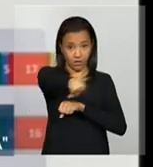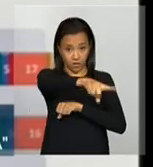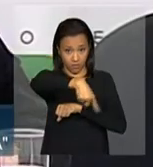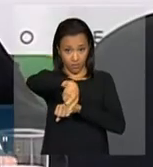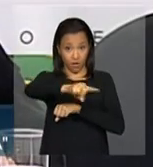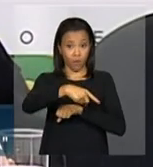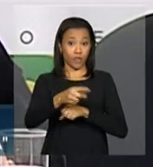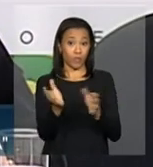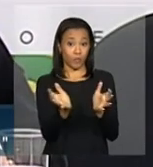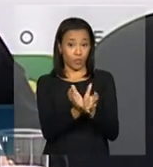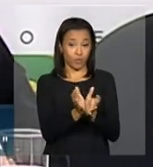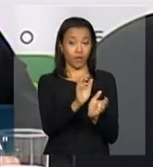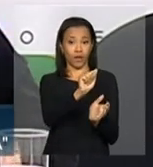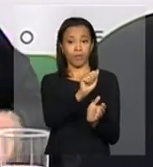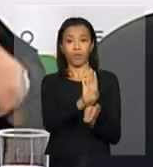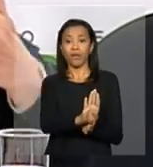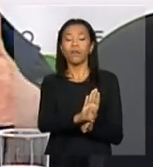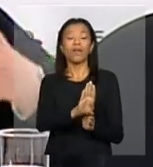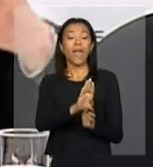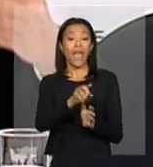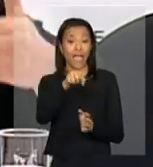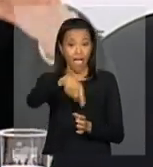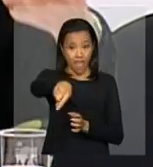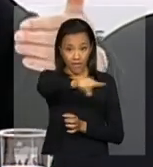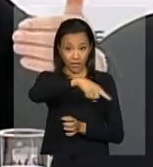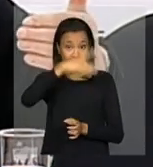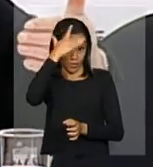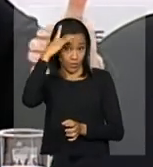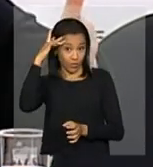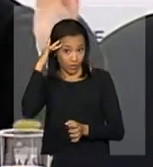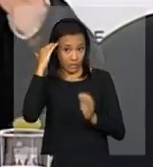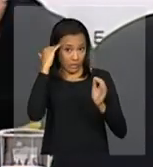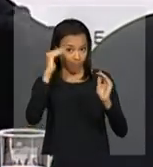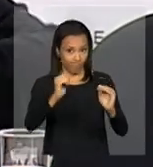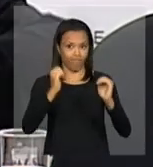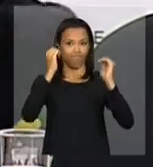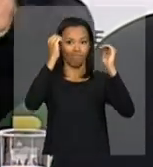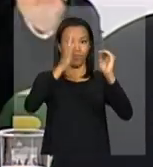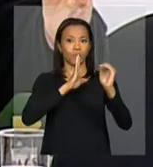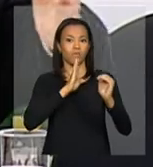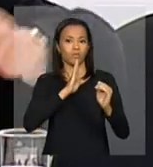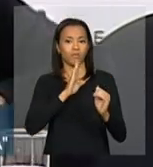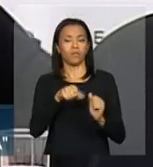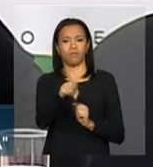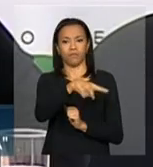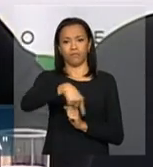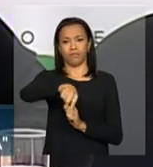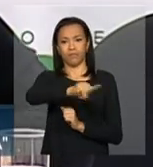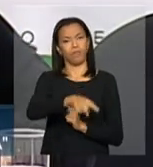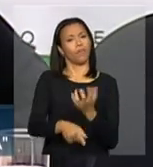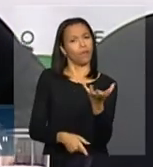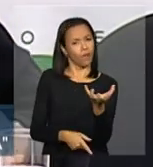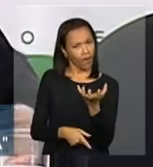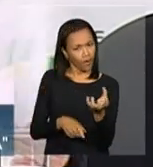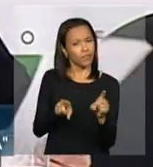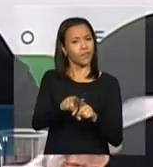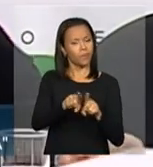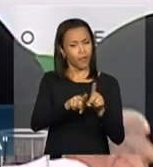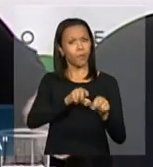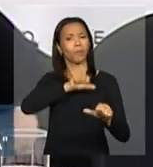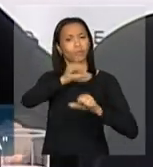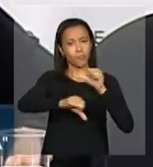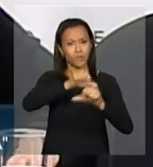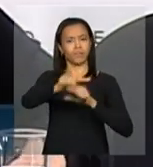AB, estes segmentos também, na sua maioria, querem, vamos dizer assim, uma reforma na